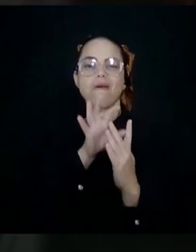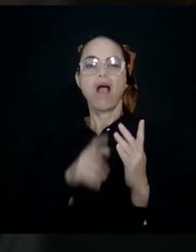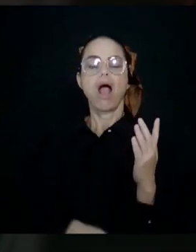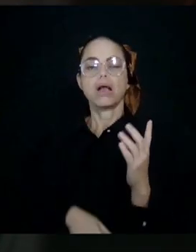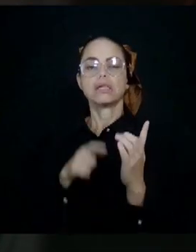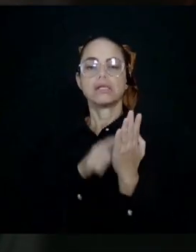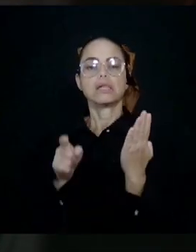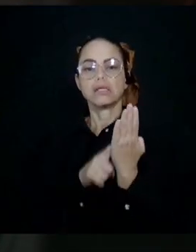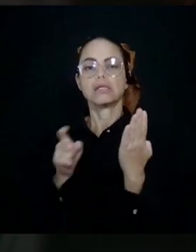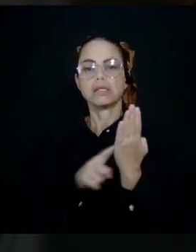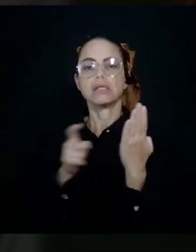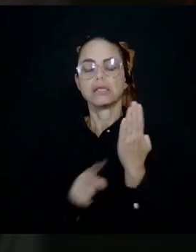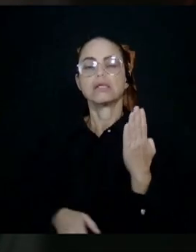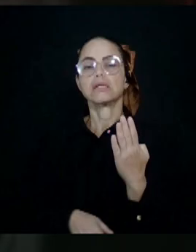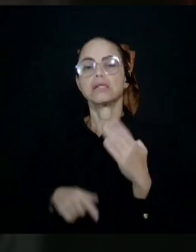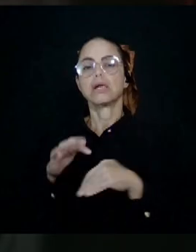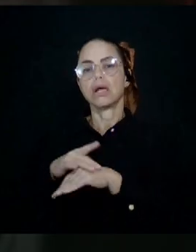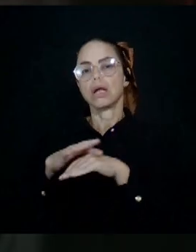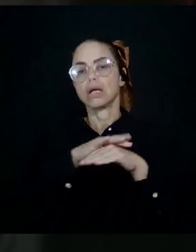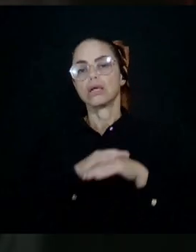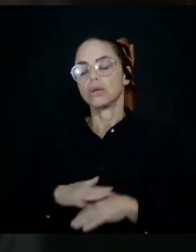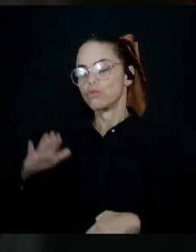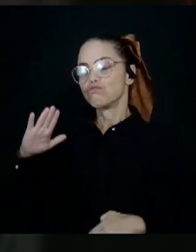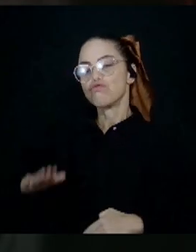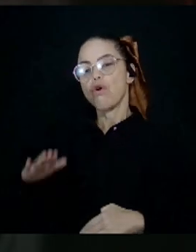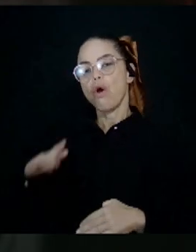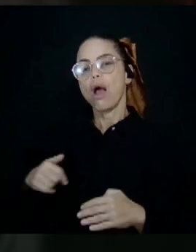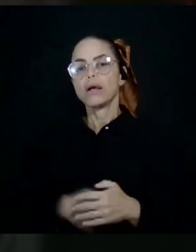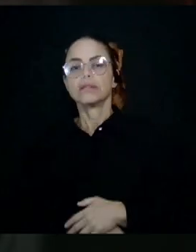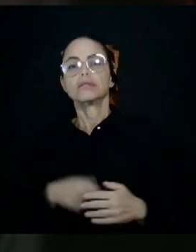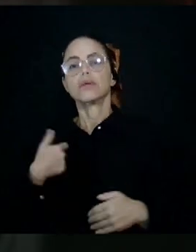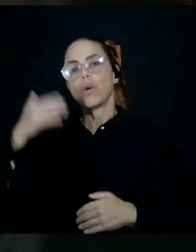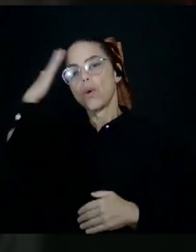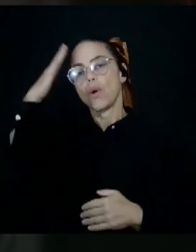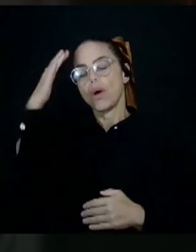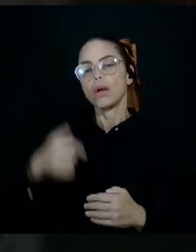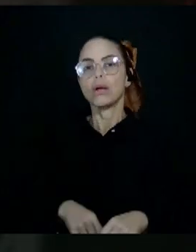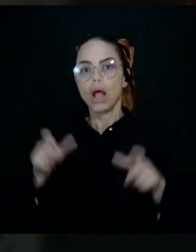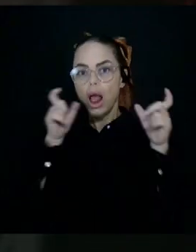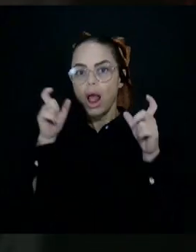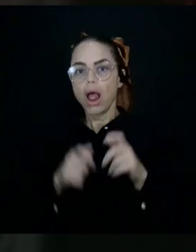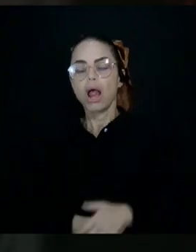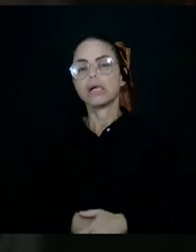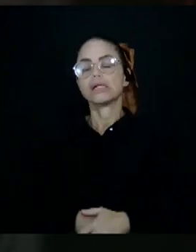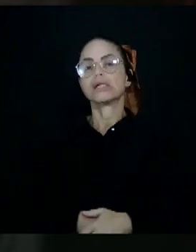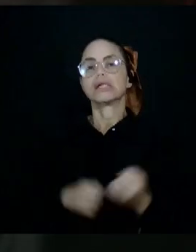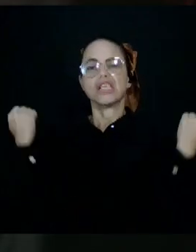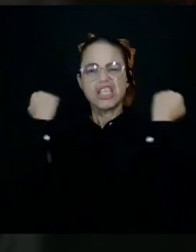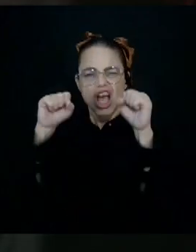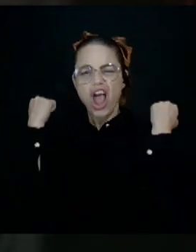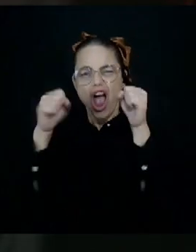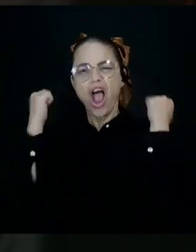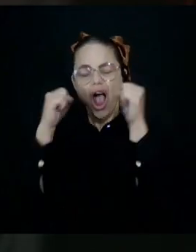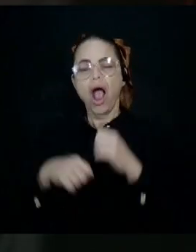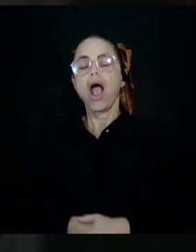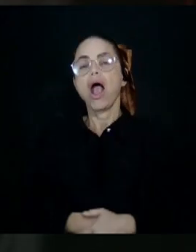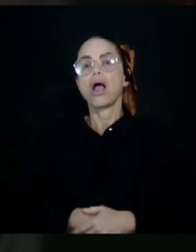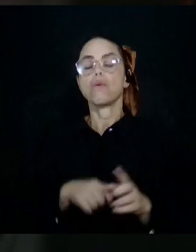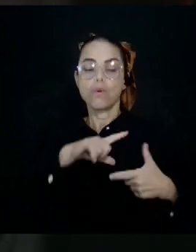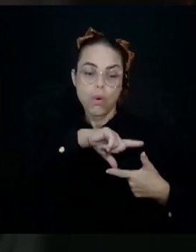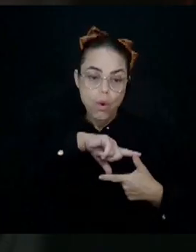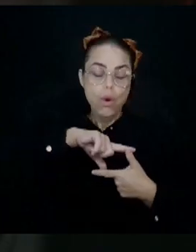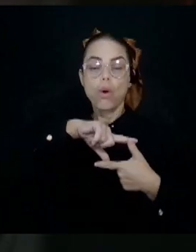adoecendo as nossas crianças? Nós vamos entender os sinais de alerta, desde a irritabilidade até o isolamento, e descobrir